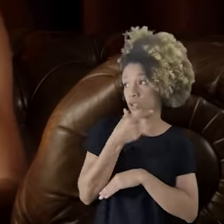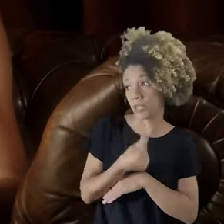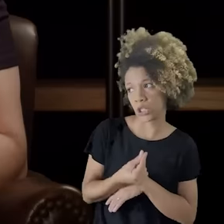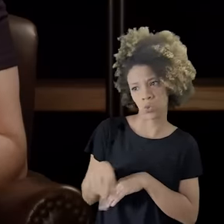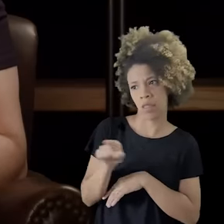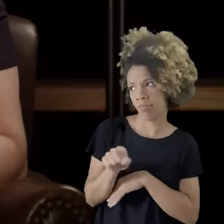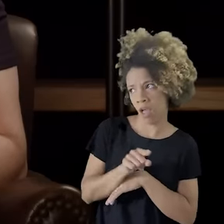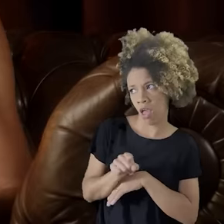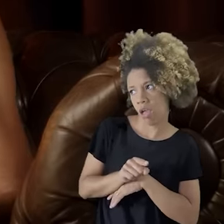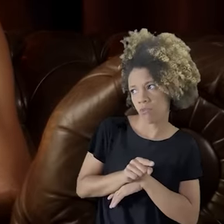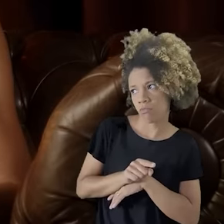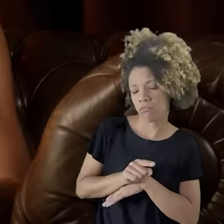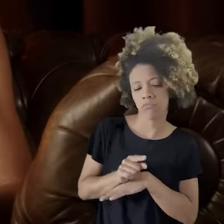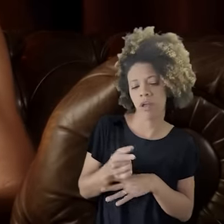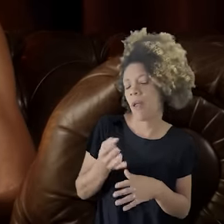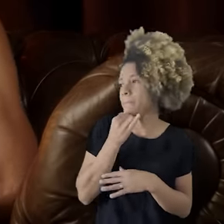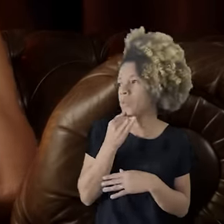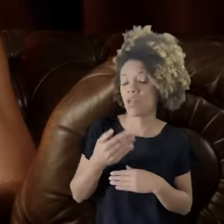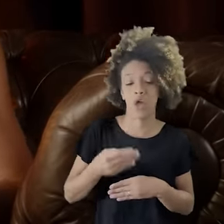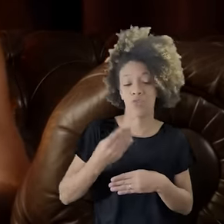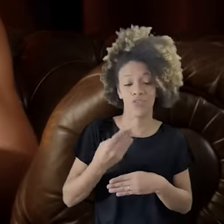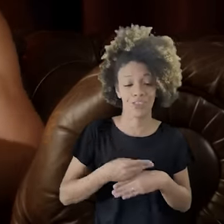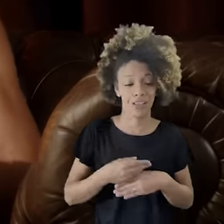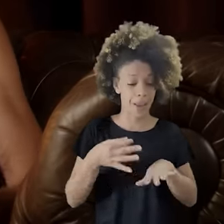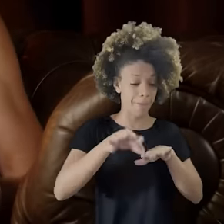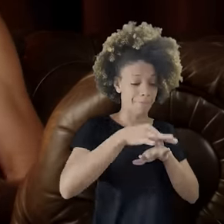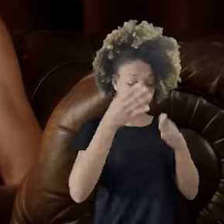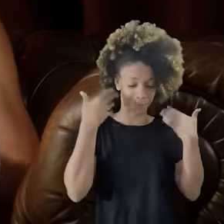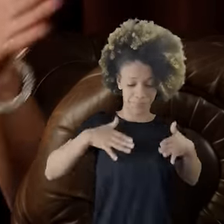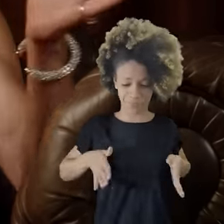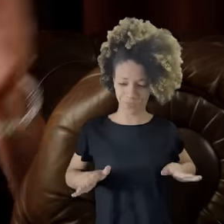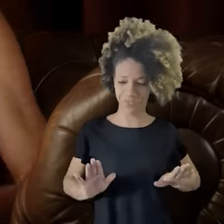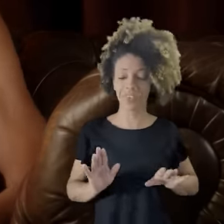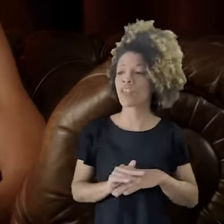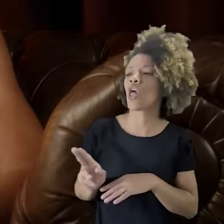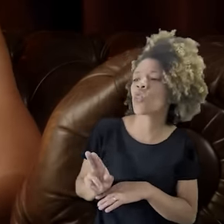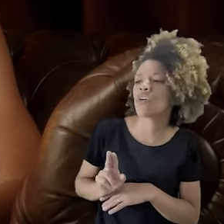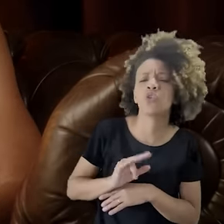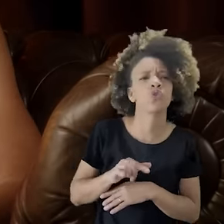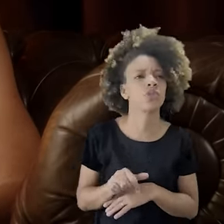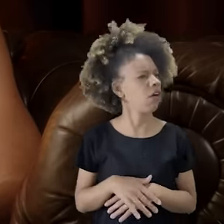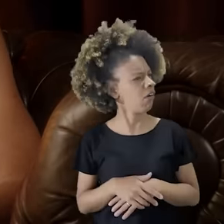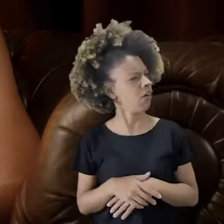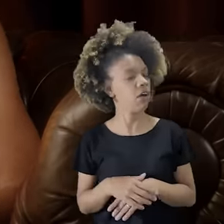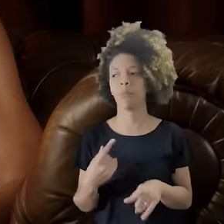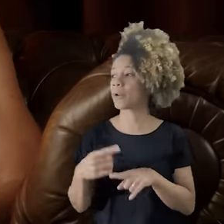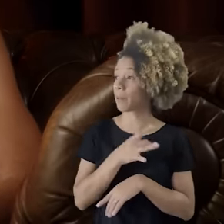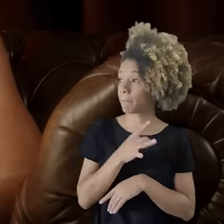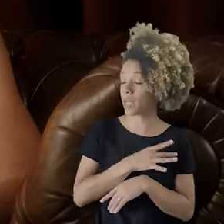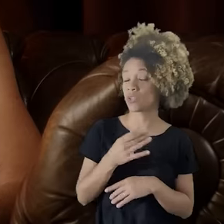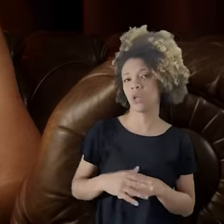de menino né porque é que nem eu no táxi toda de menina e pá acredita que eu sou o José porque medo